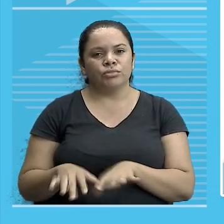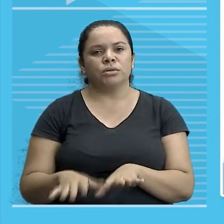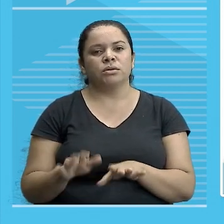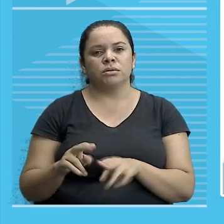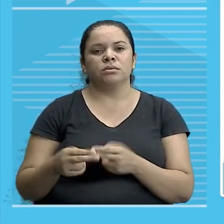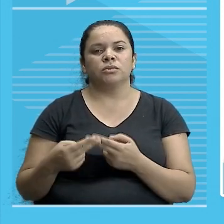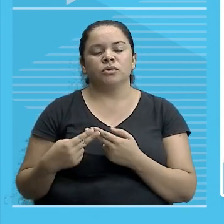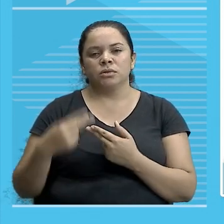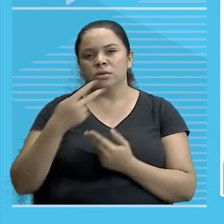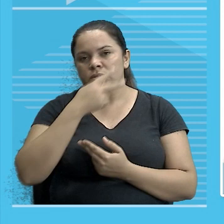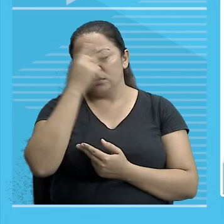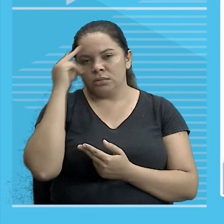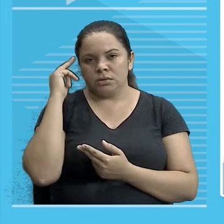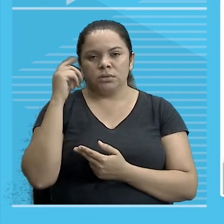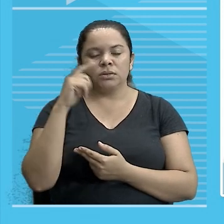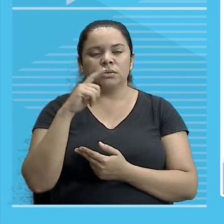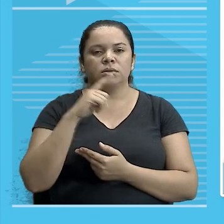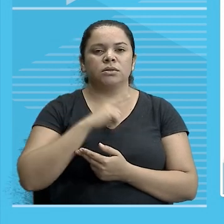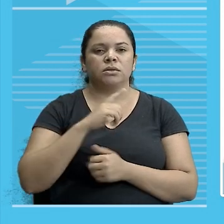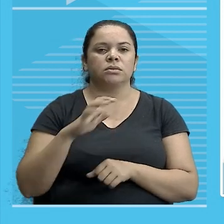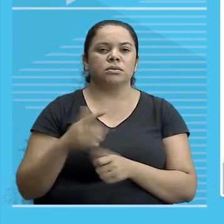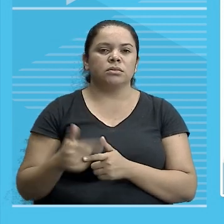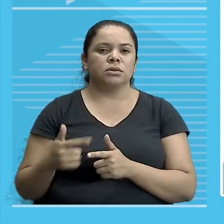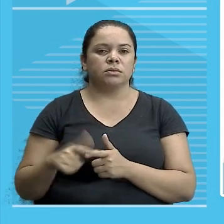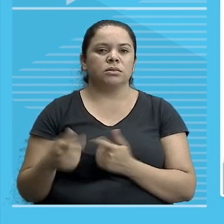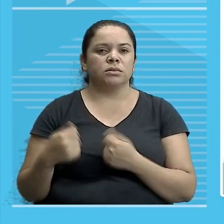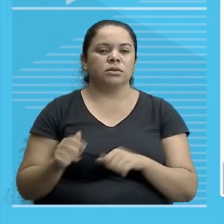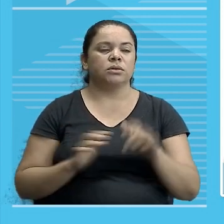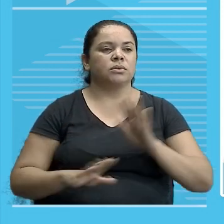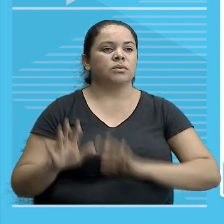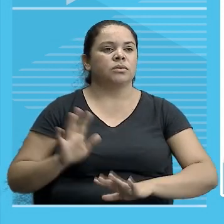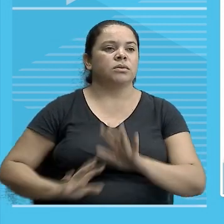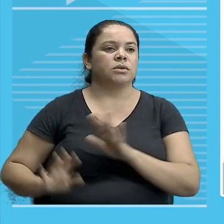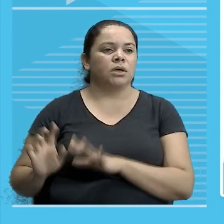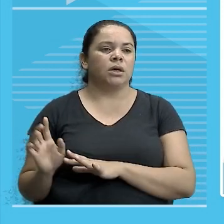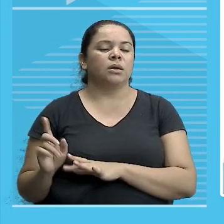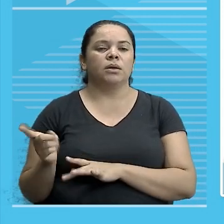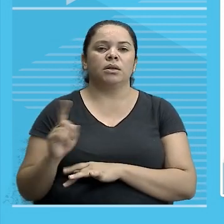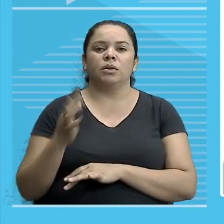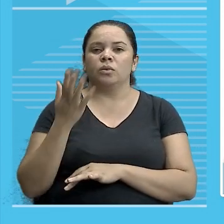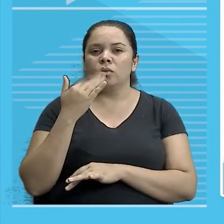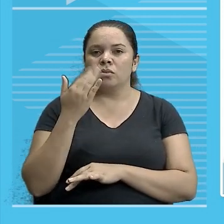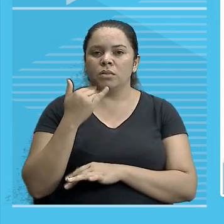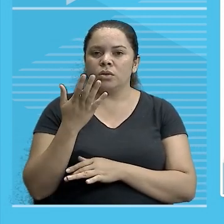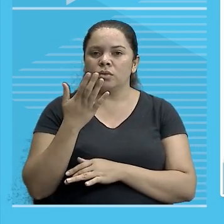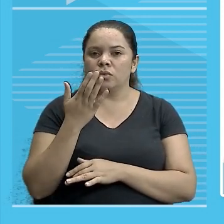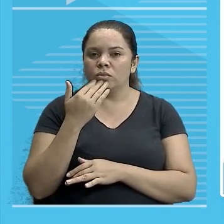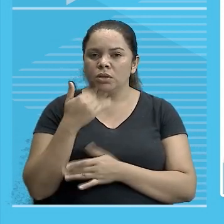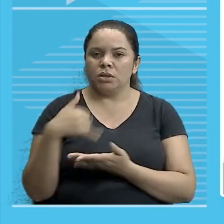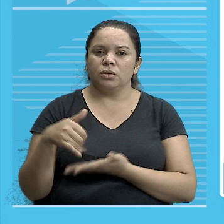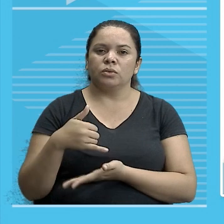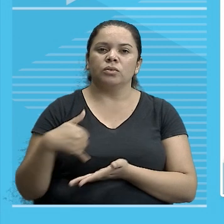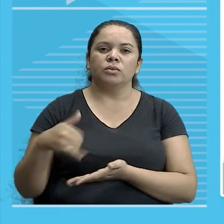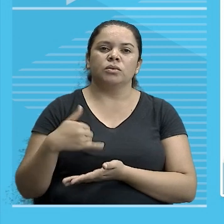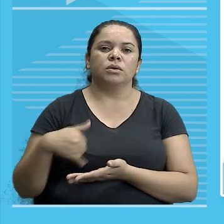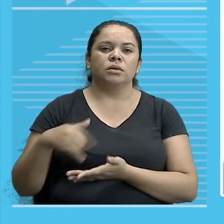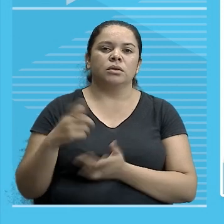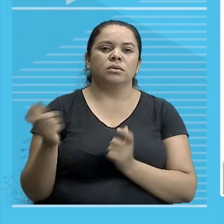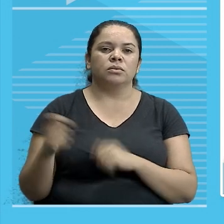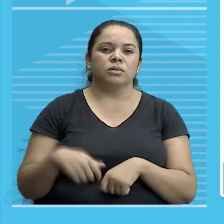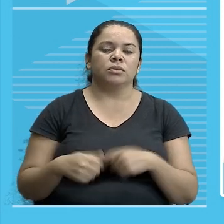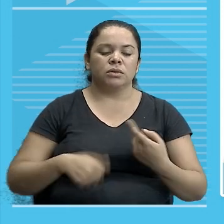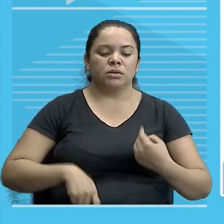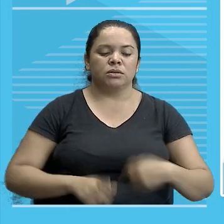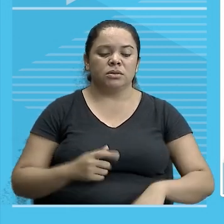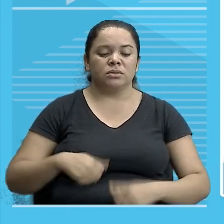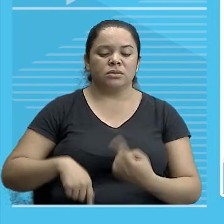comer coisa muito gordurosa, principalmente à noite. Porque o processo de digestão vai ficar o quê? Vai ficar...